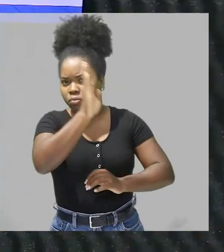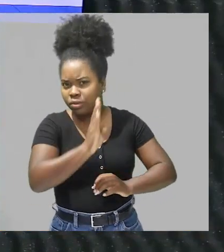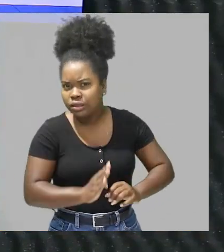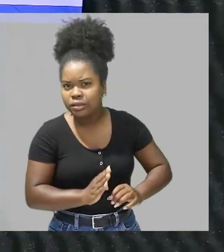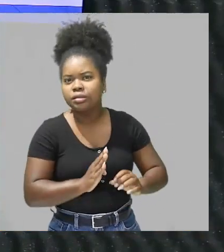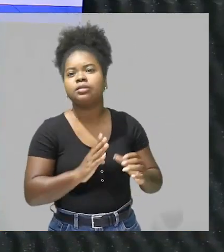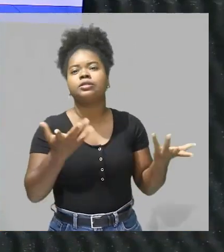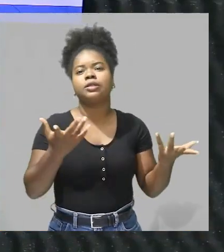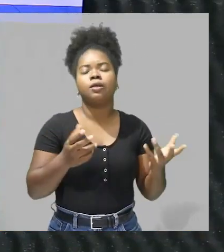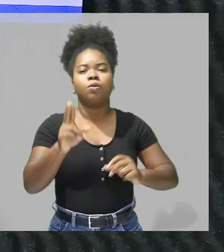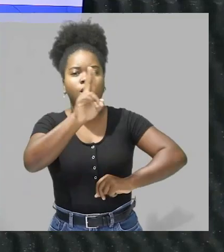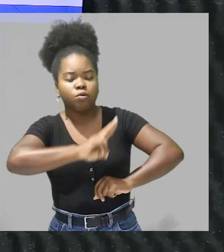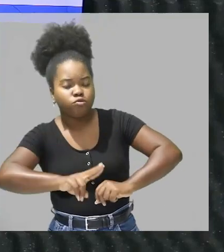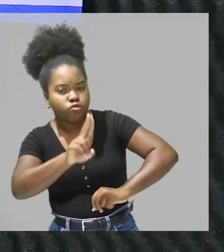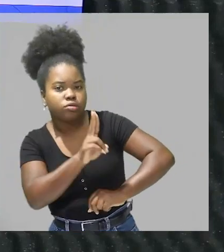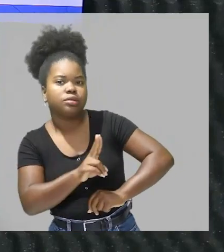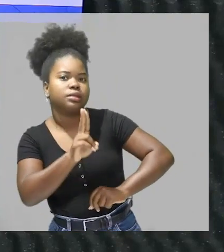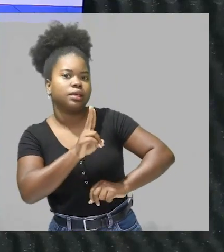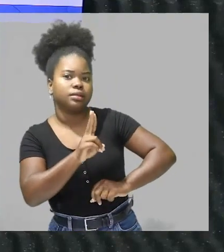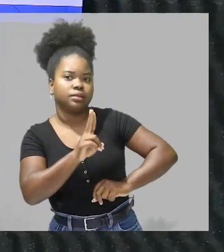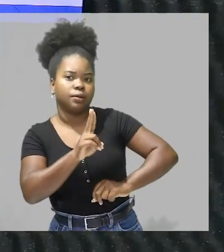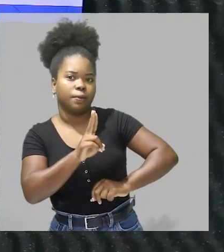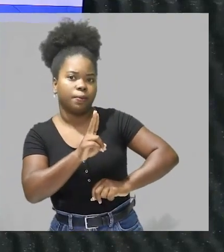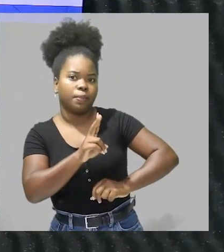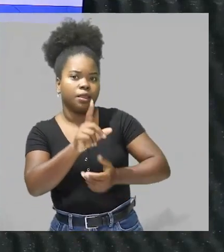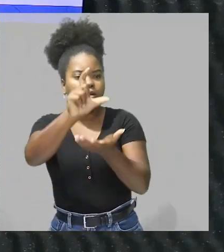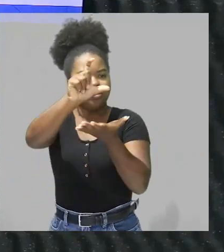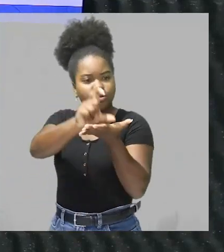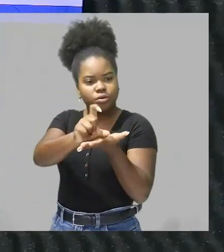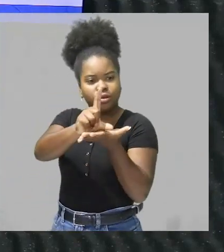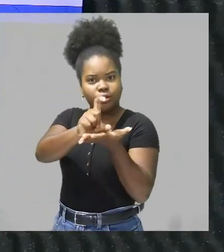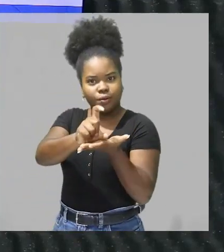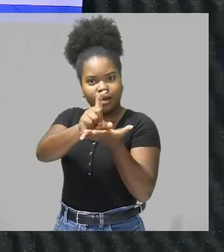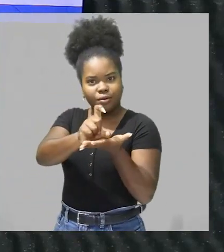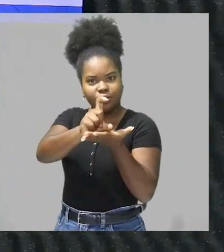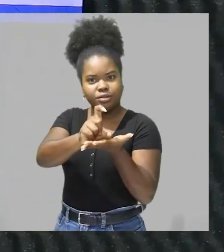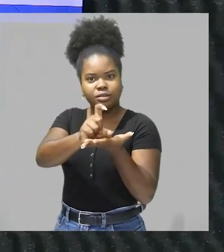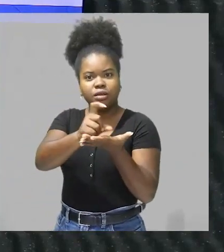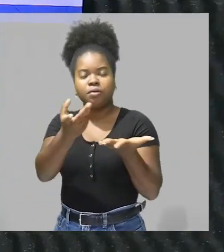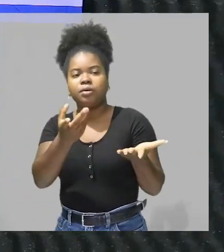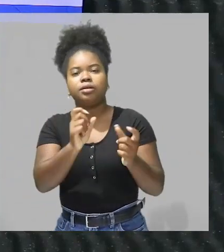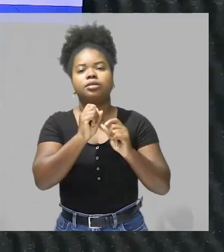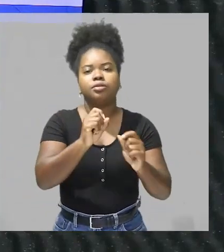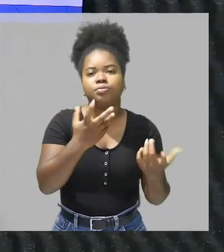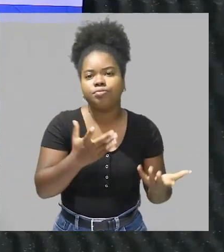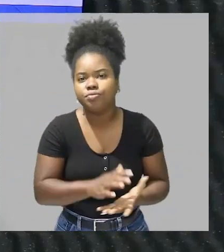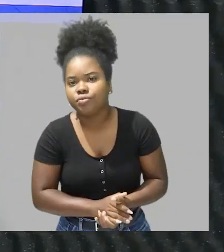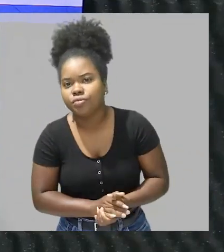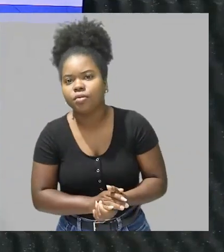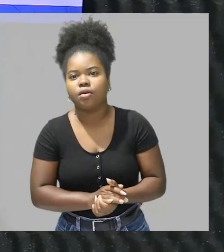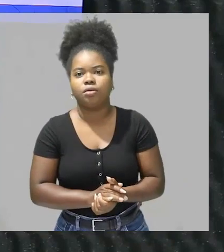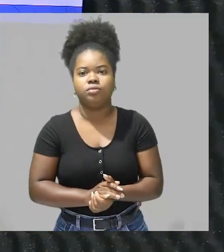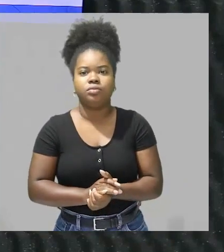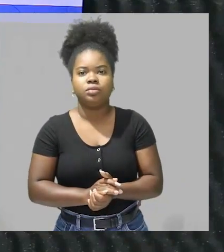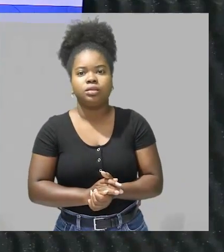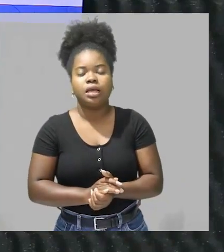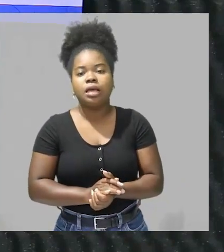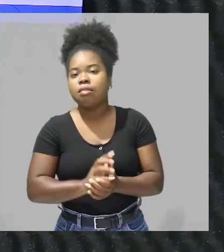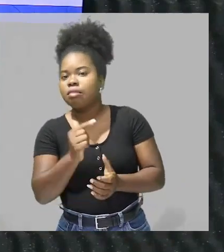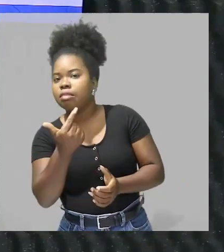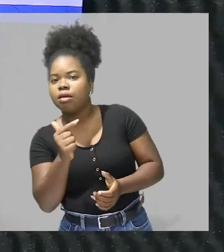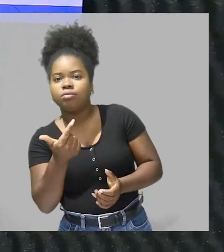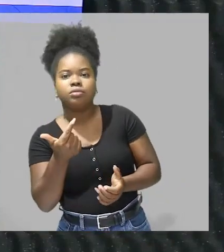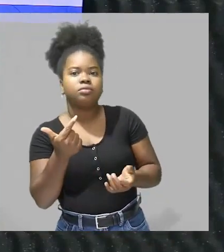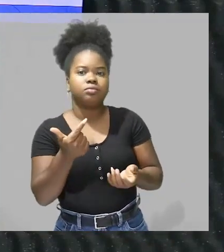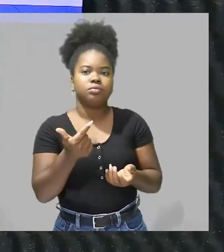álcool gel é que ela não faz chamas visíveis de modo que pode começar a queimar e se